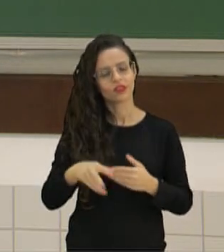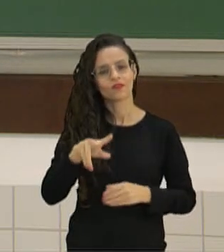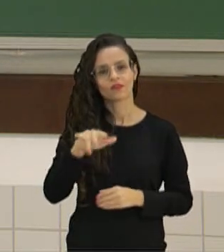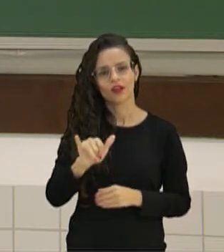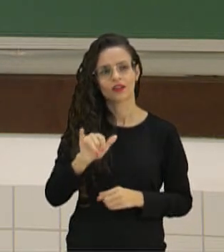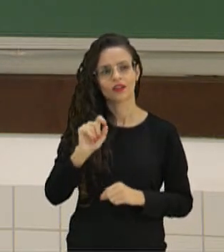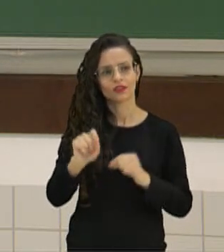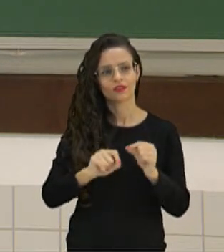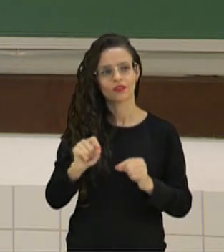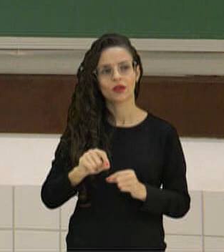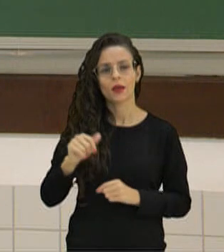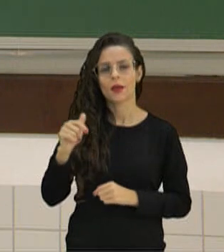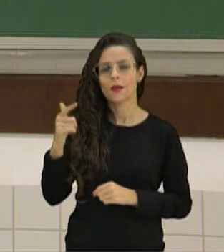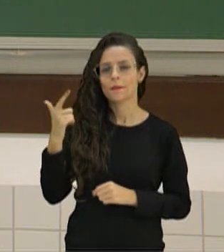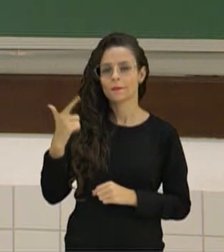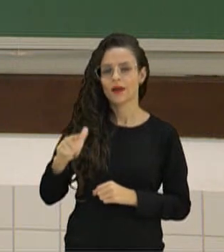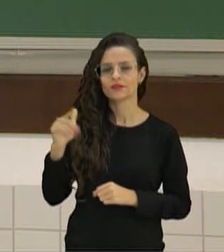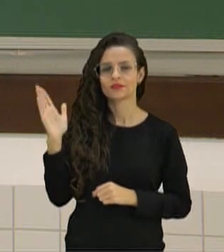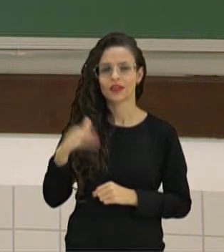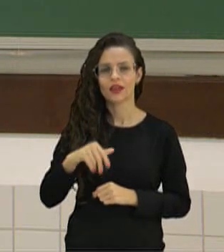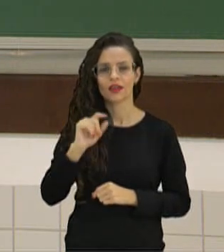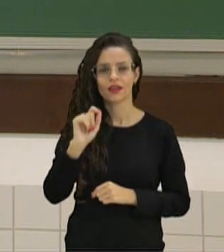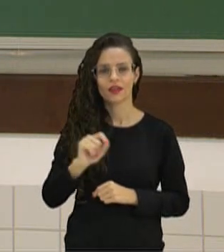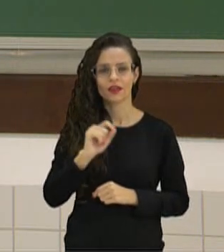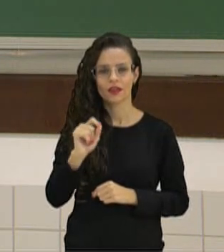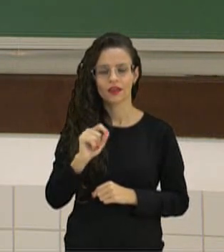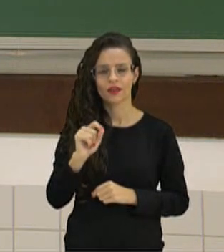vai estar trazendo